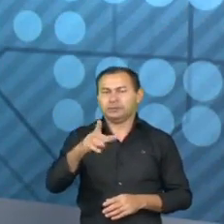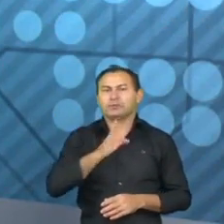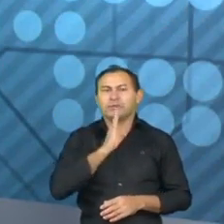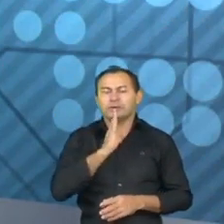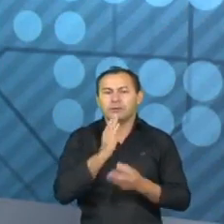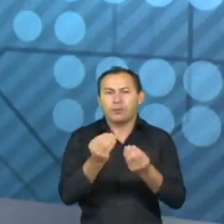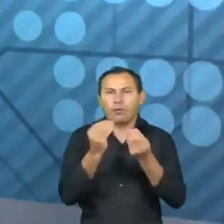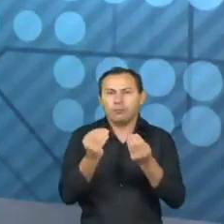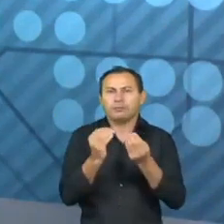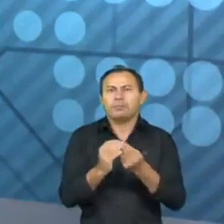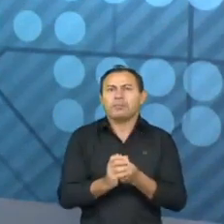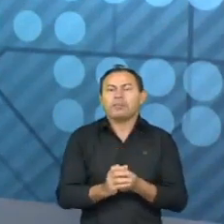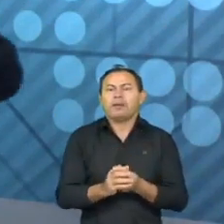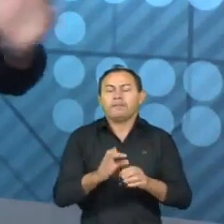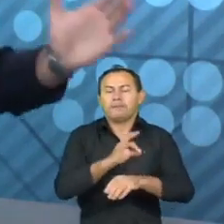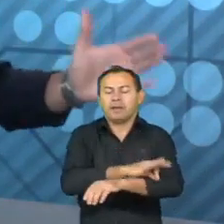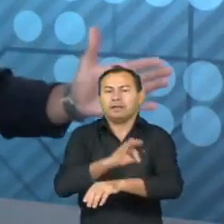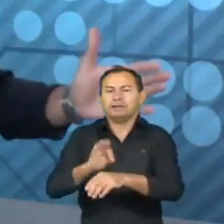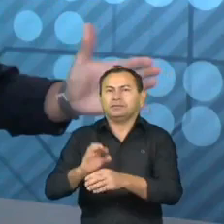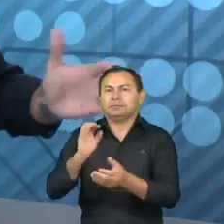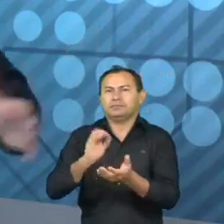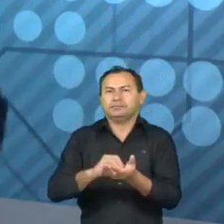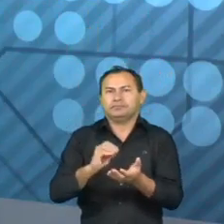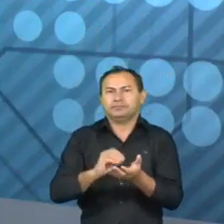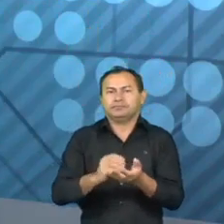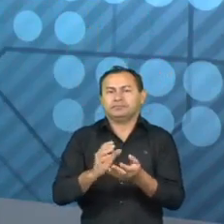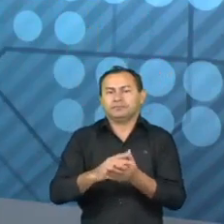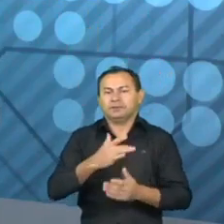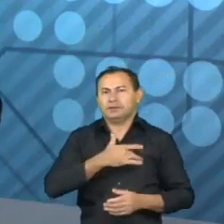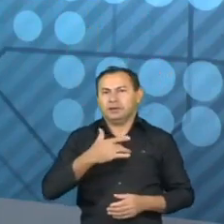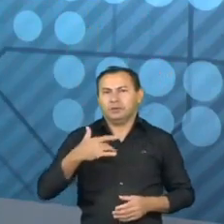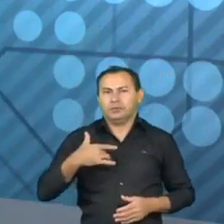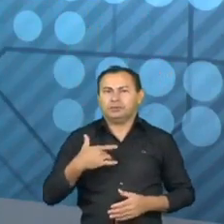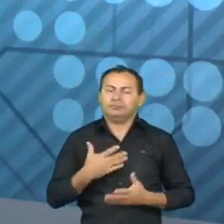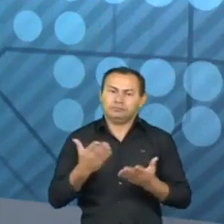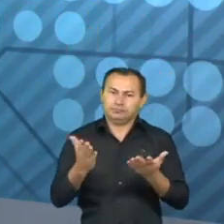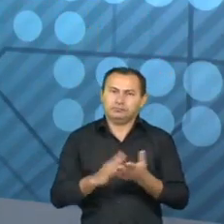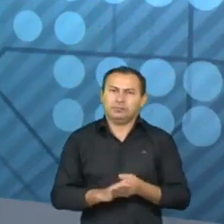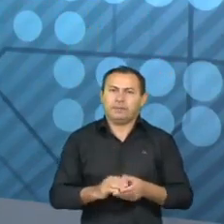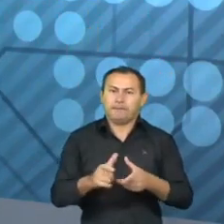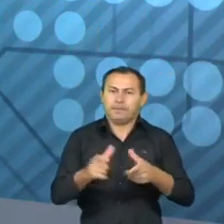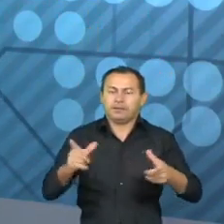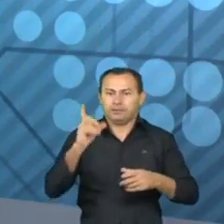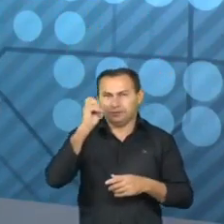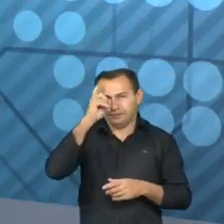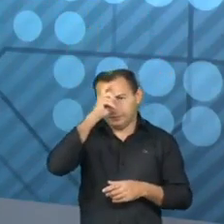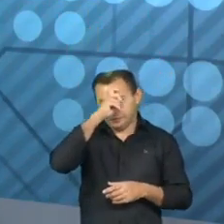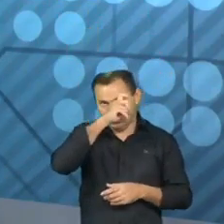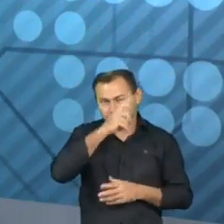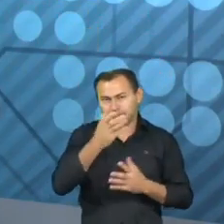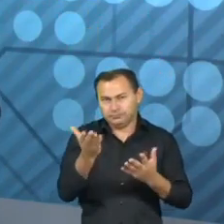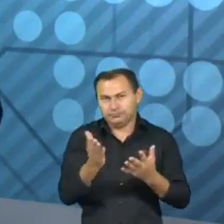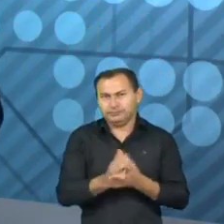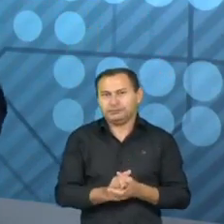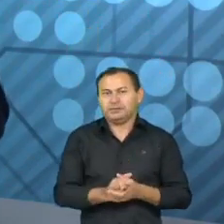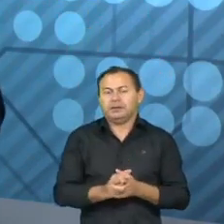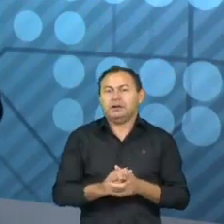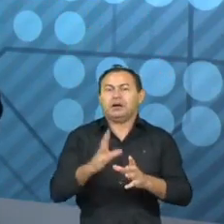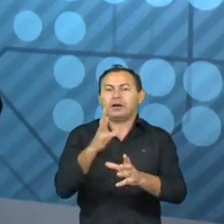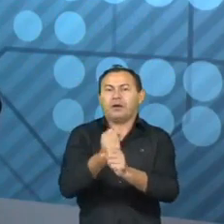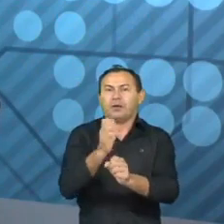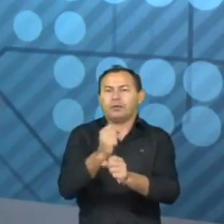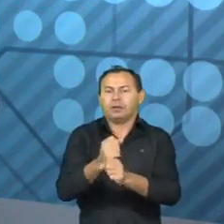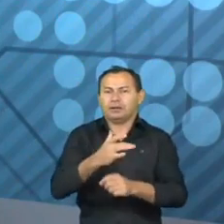que a gente mede a ausência de saúde, né? Visto essa maior dificuldade em se